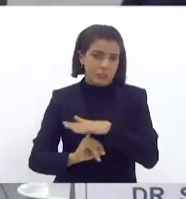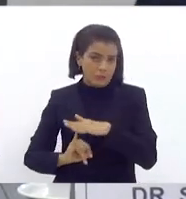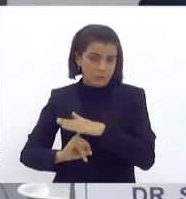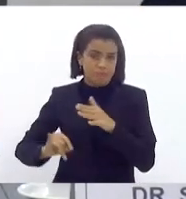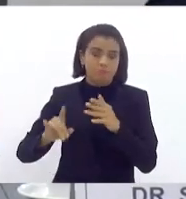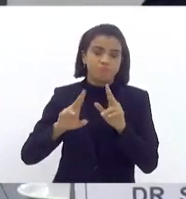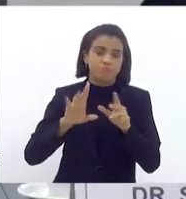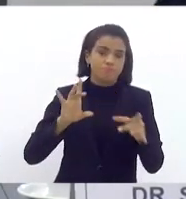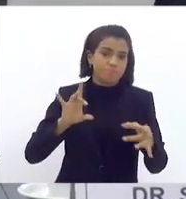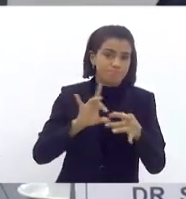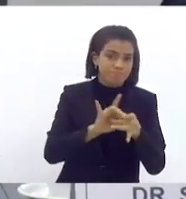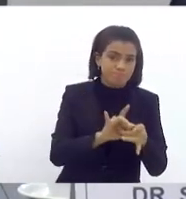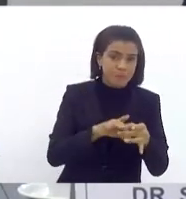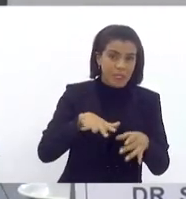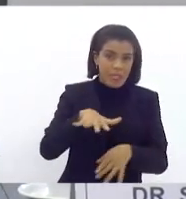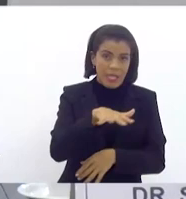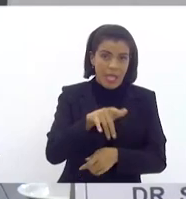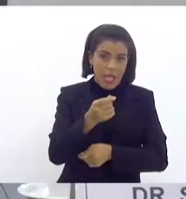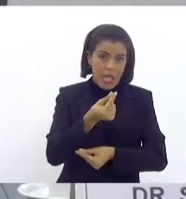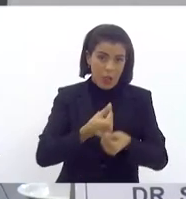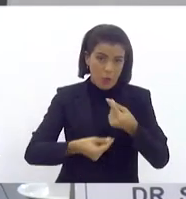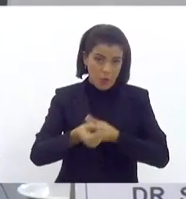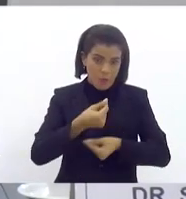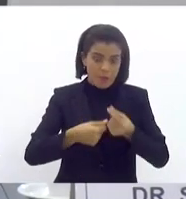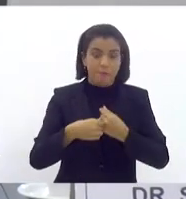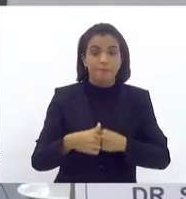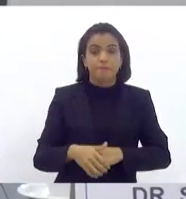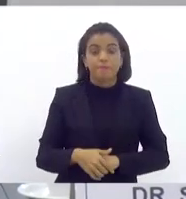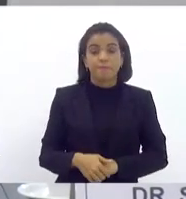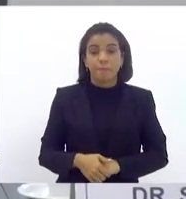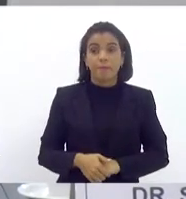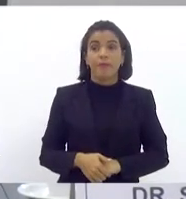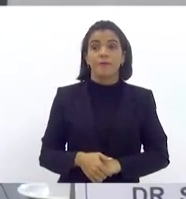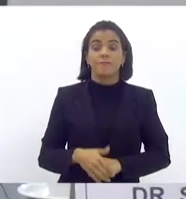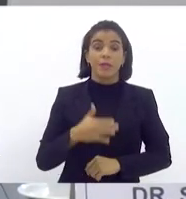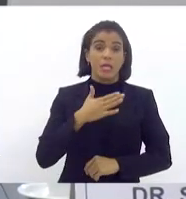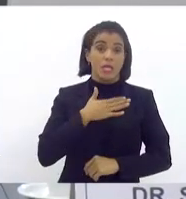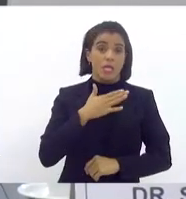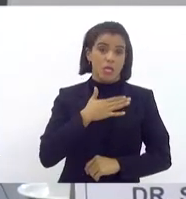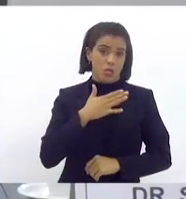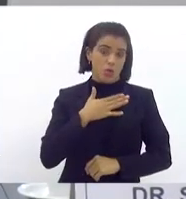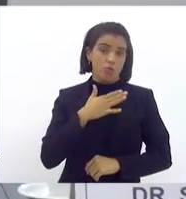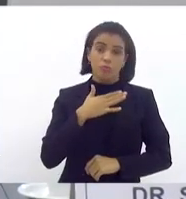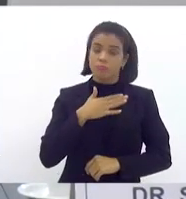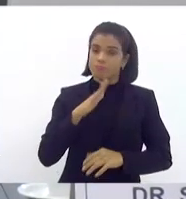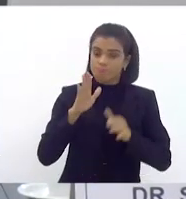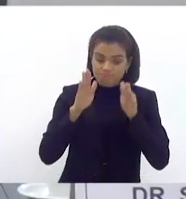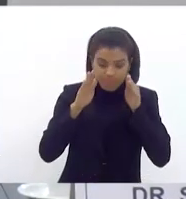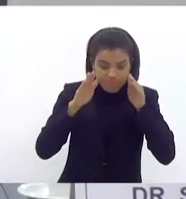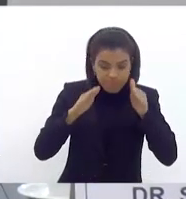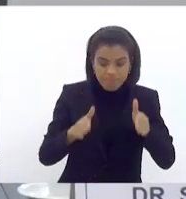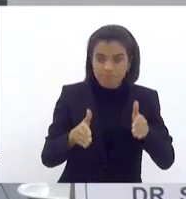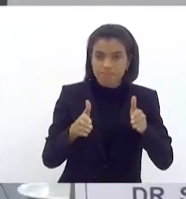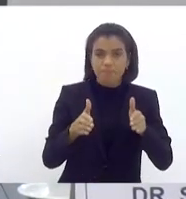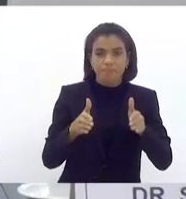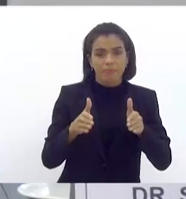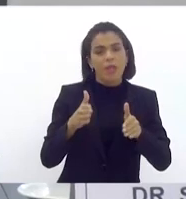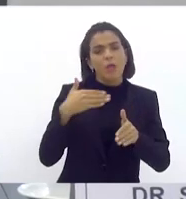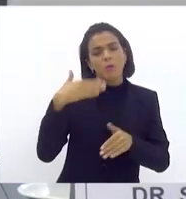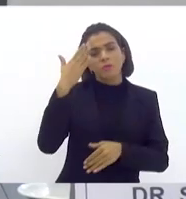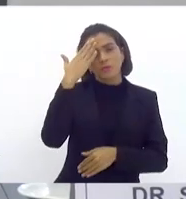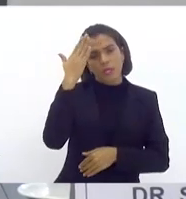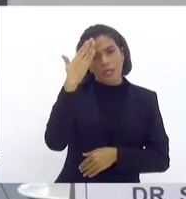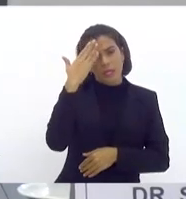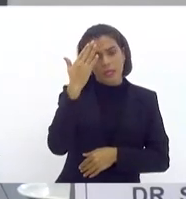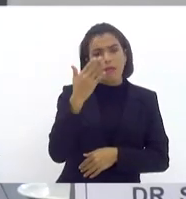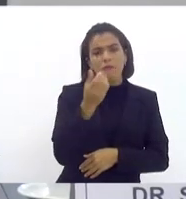relacionadas a esse segmento da economia, enfim. É, eu me ative aqui e sei que todas a boa parte